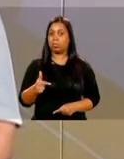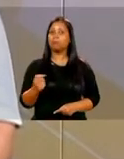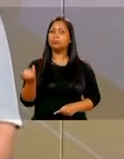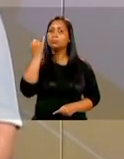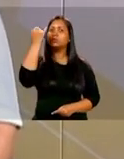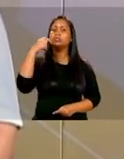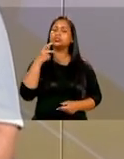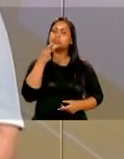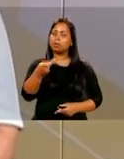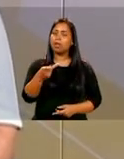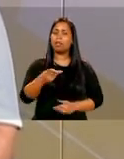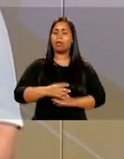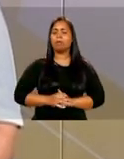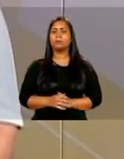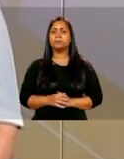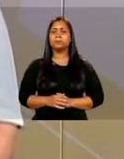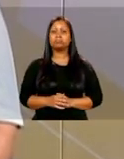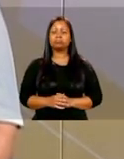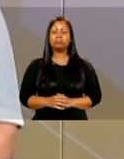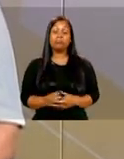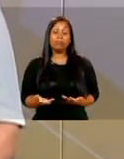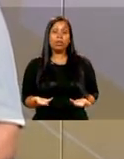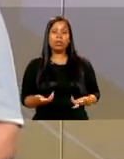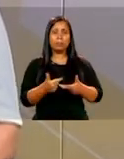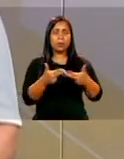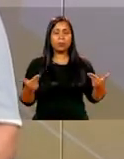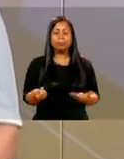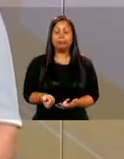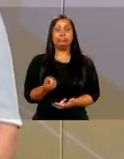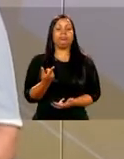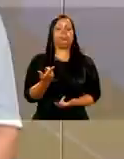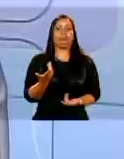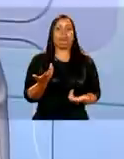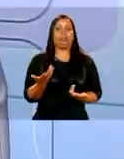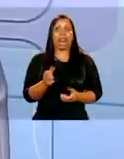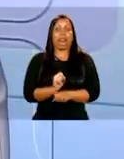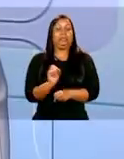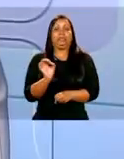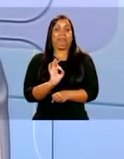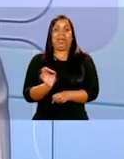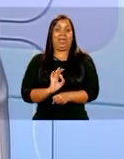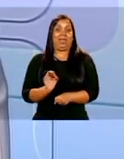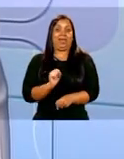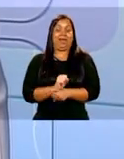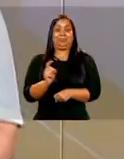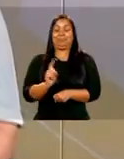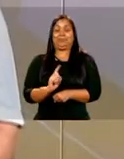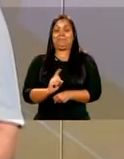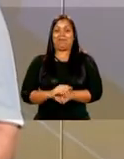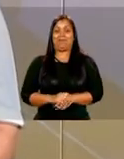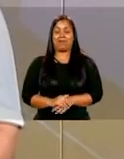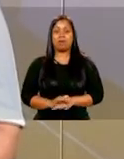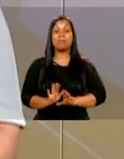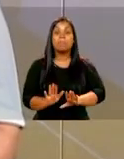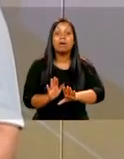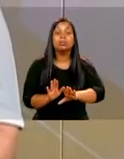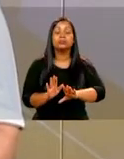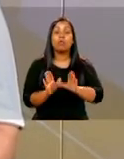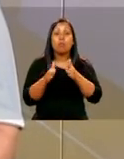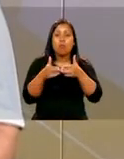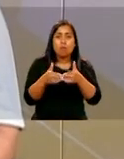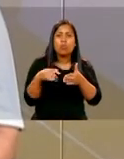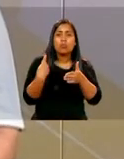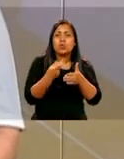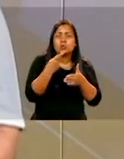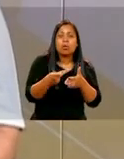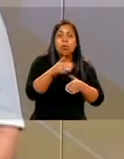Acho importante dizer isso. É algo inesperado na vida daquela família, né? E um ponto que a gente sempre